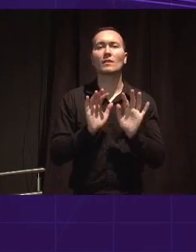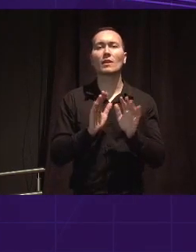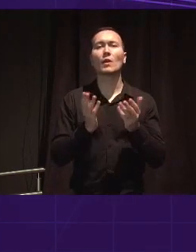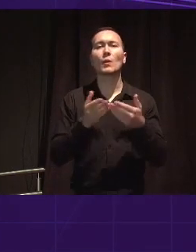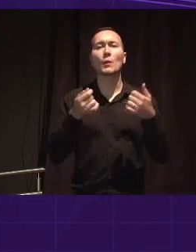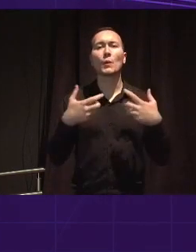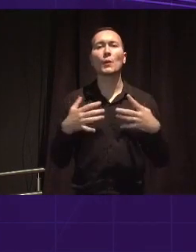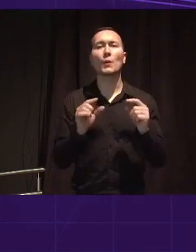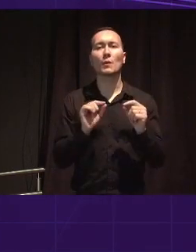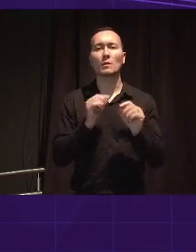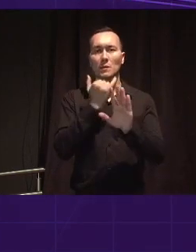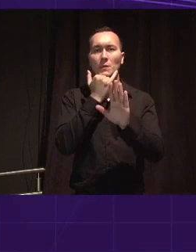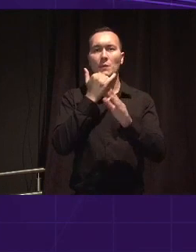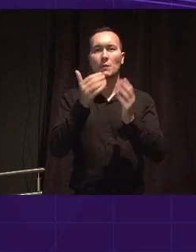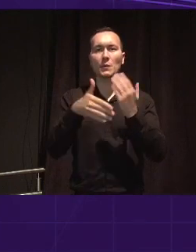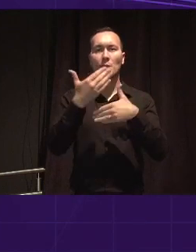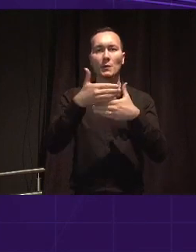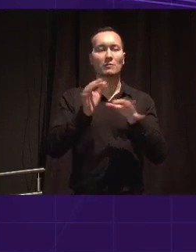lá, por favor.